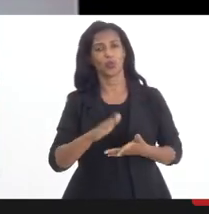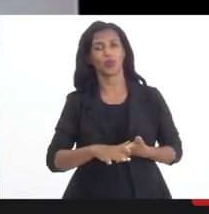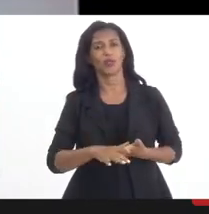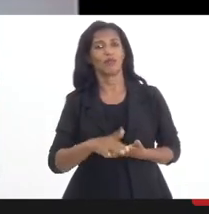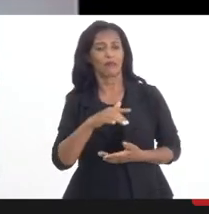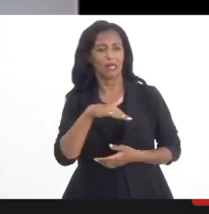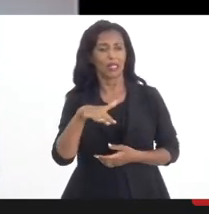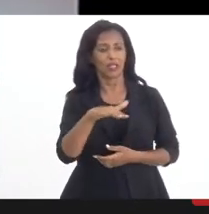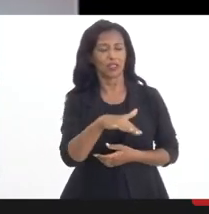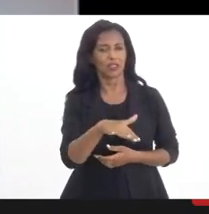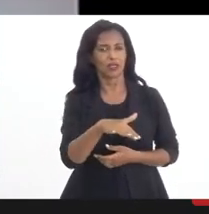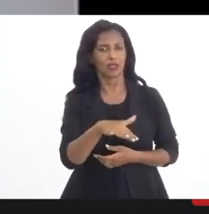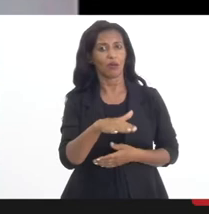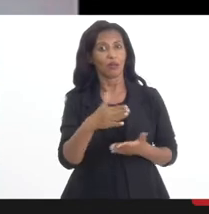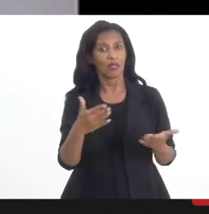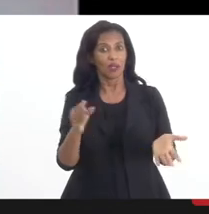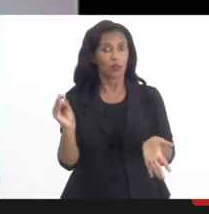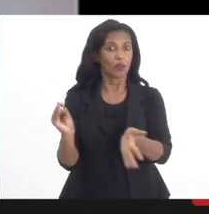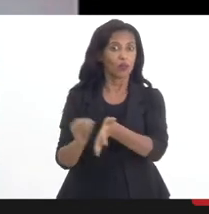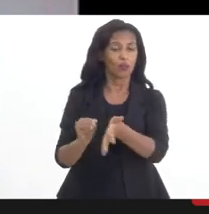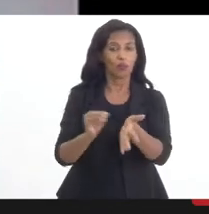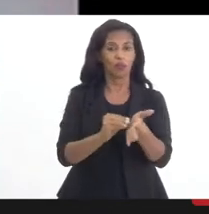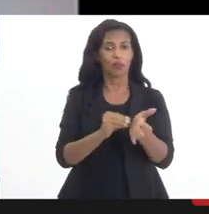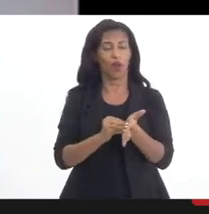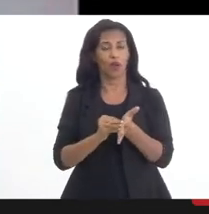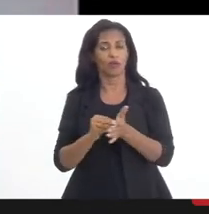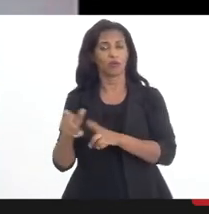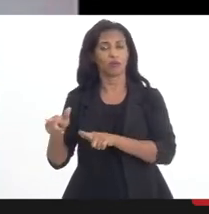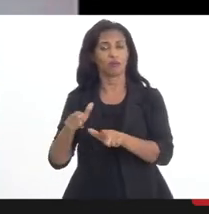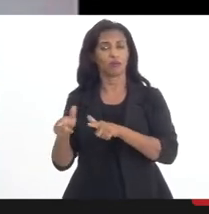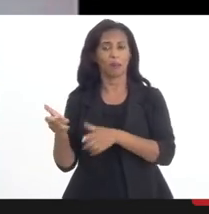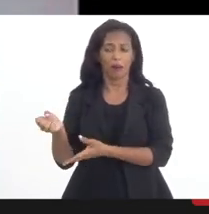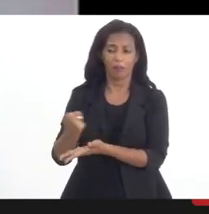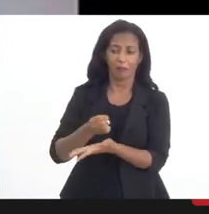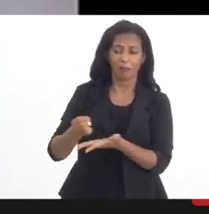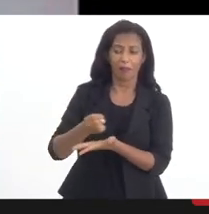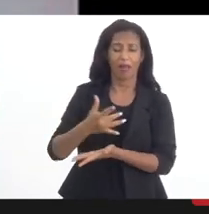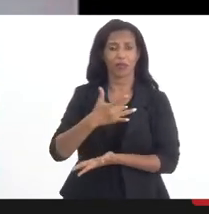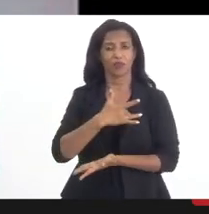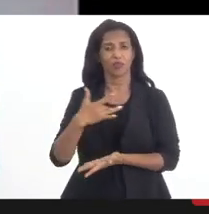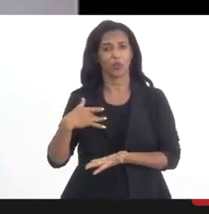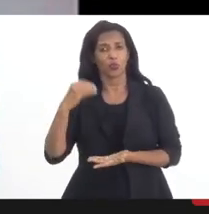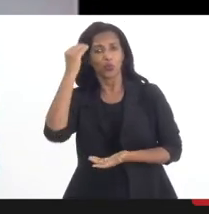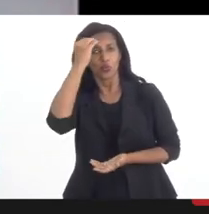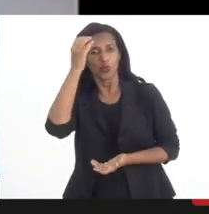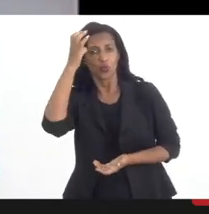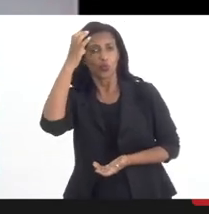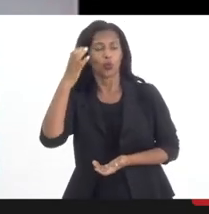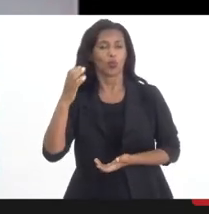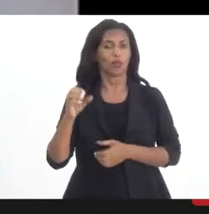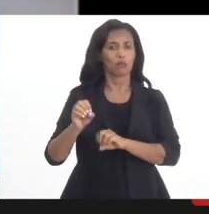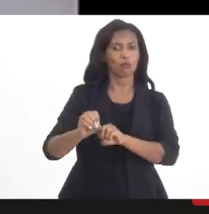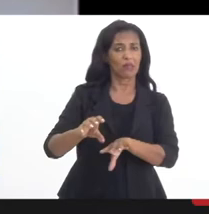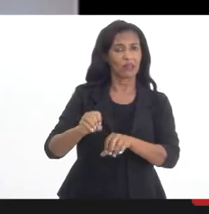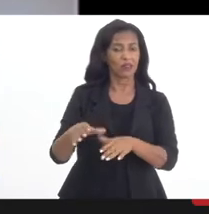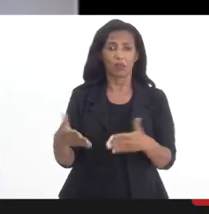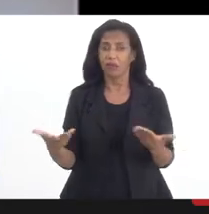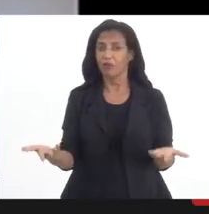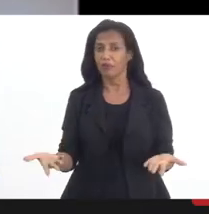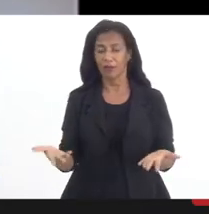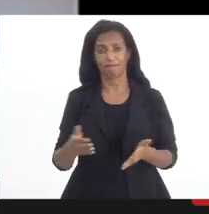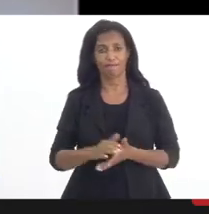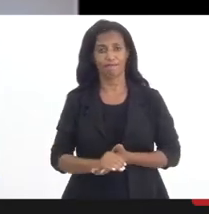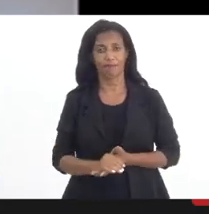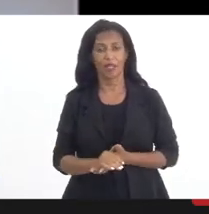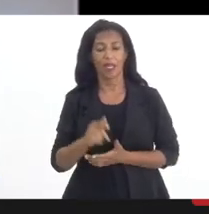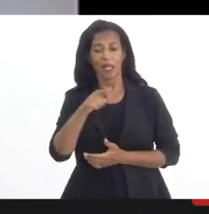região, e com deficiência dos serviços básicos de saúde, educação, cultura, e enfim,